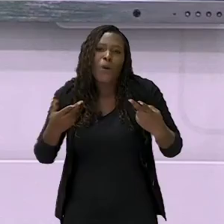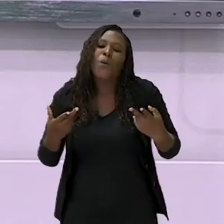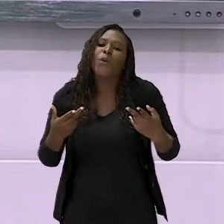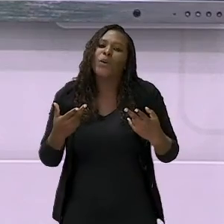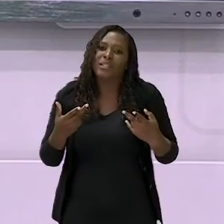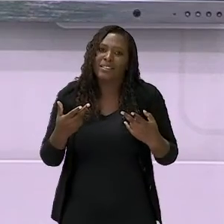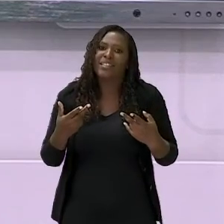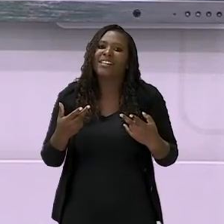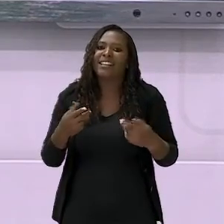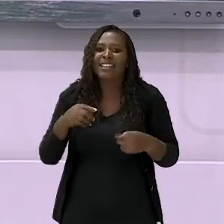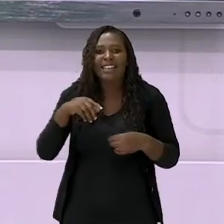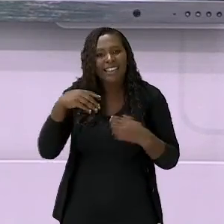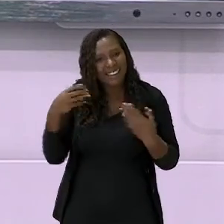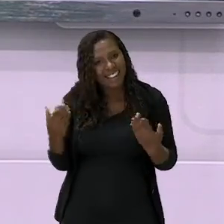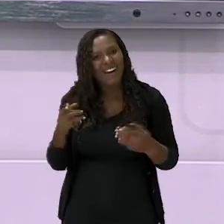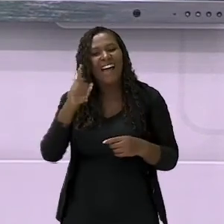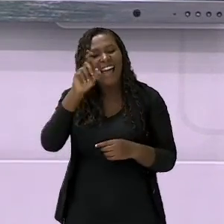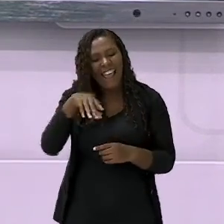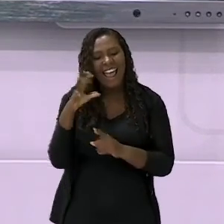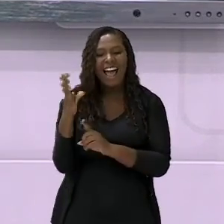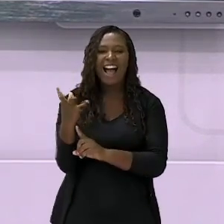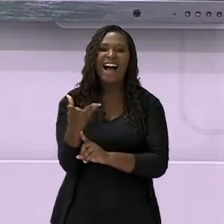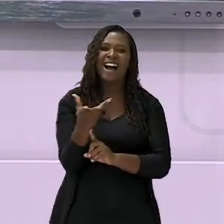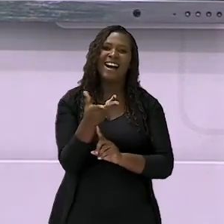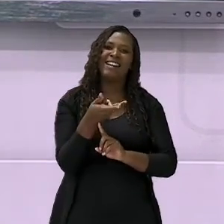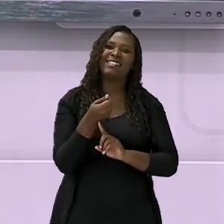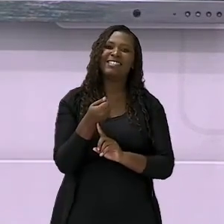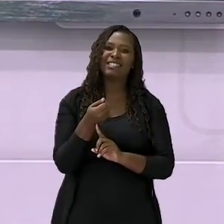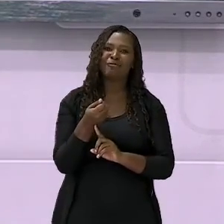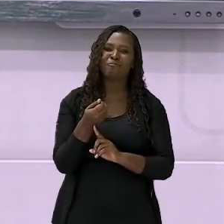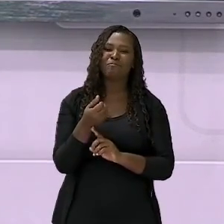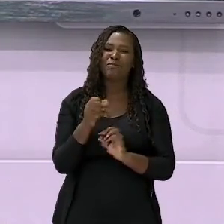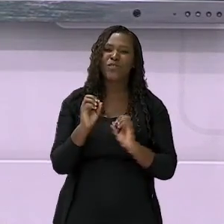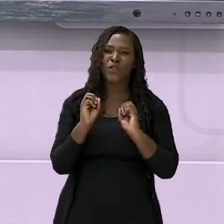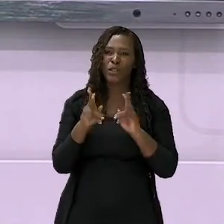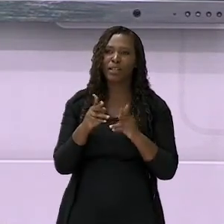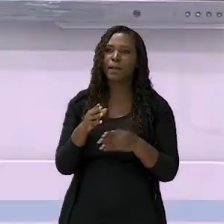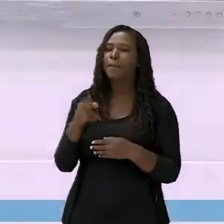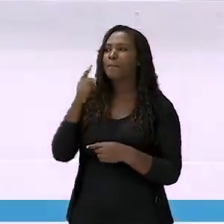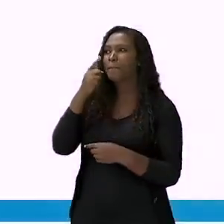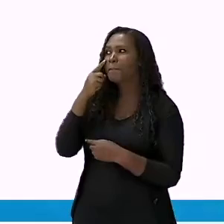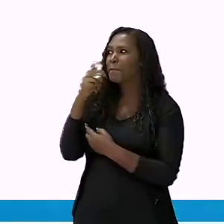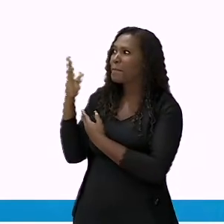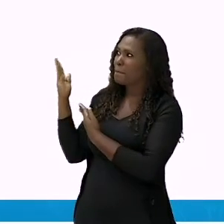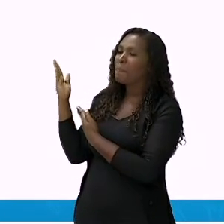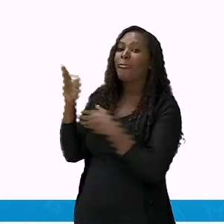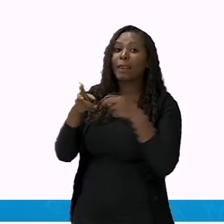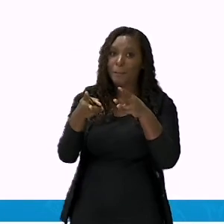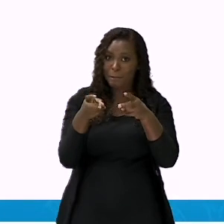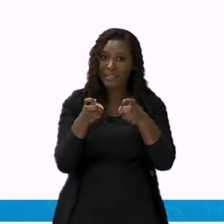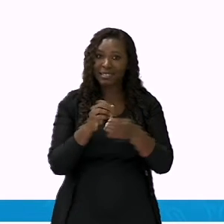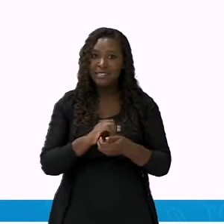certeza, isso é arte. Observe esse outro quadro.